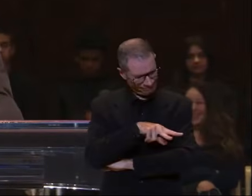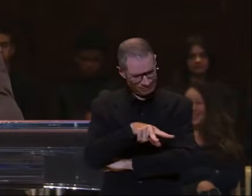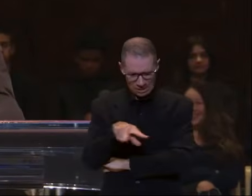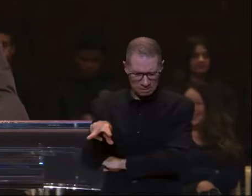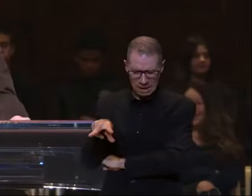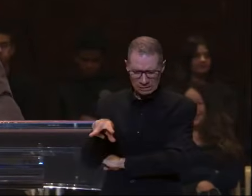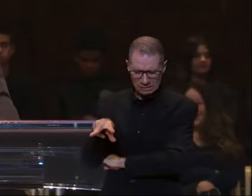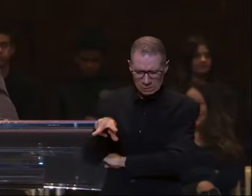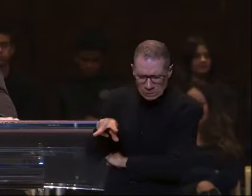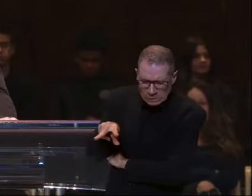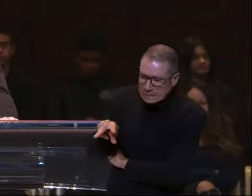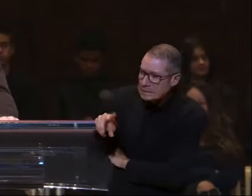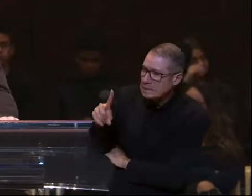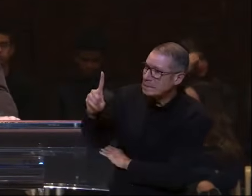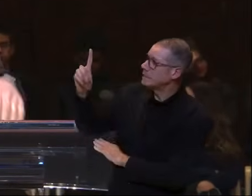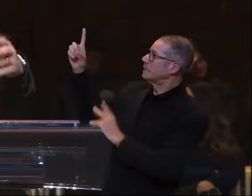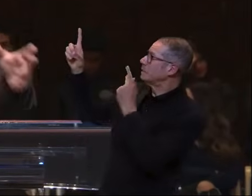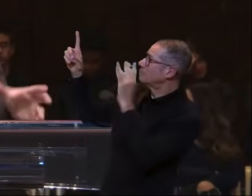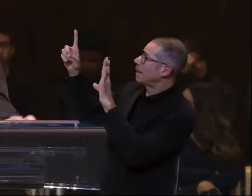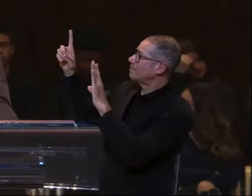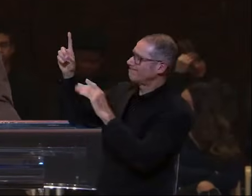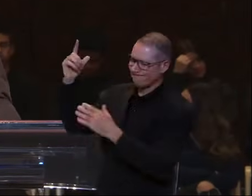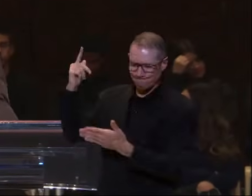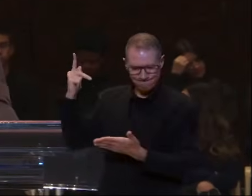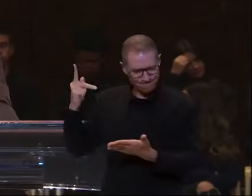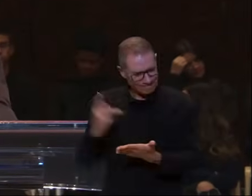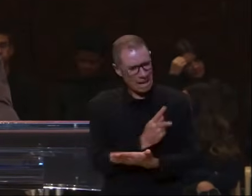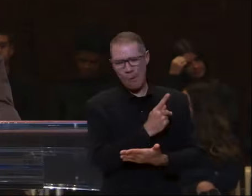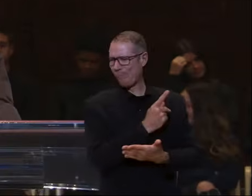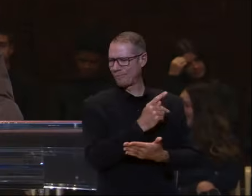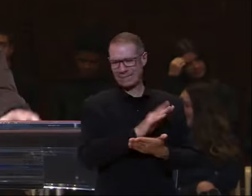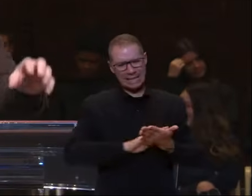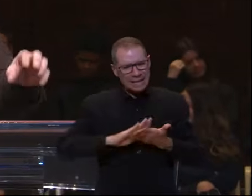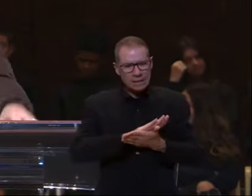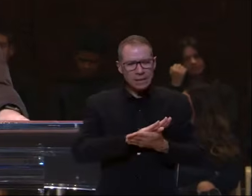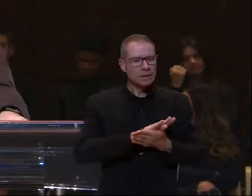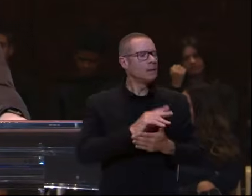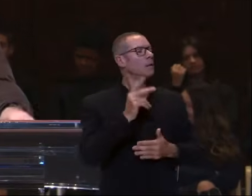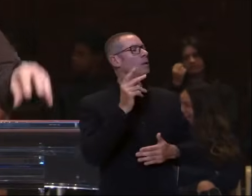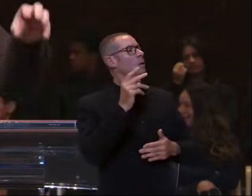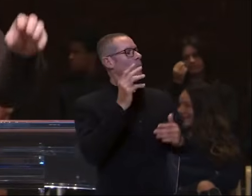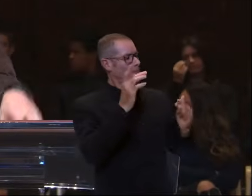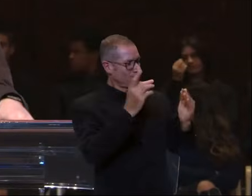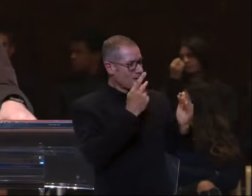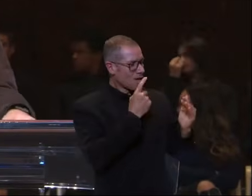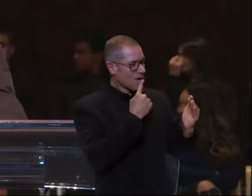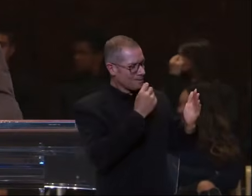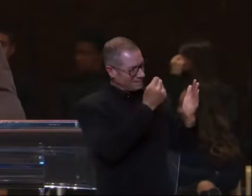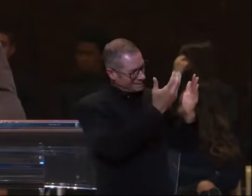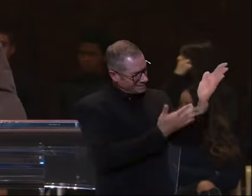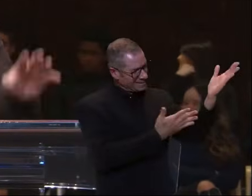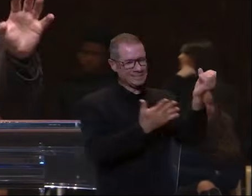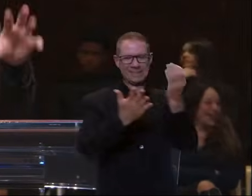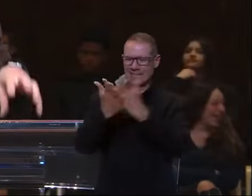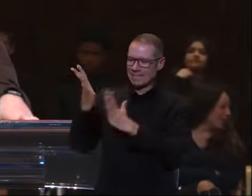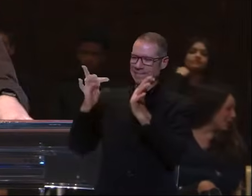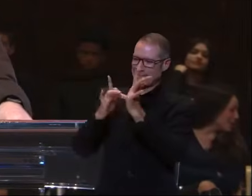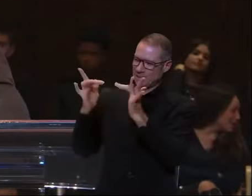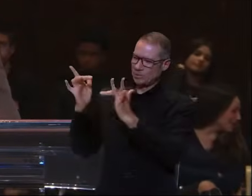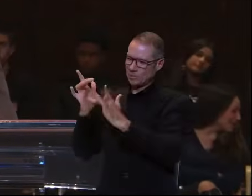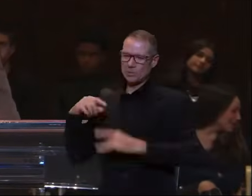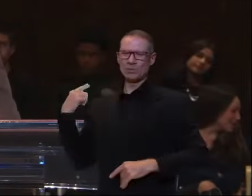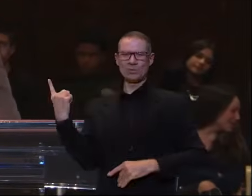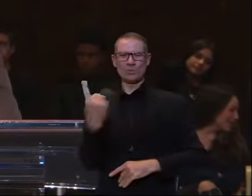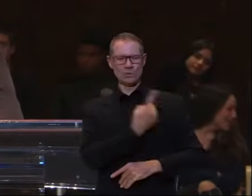chamar Deus de Pai. E nós abrimos a Bíblia e eu li para ela: o sangue de Jesus nos